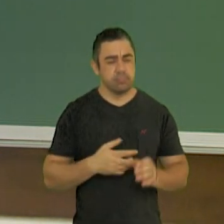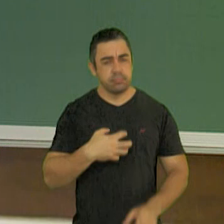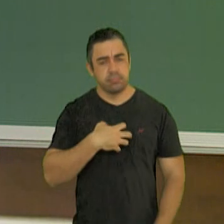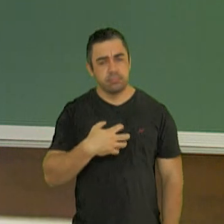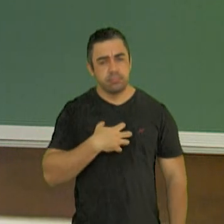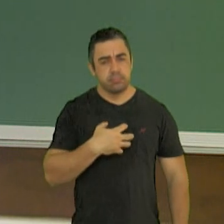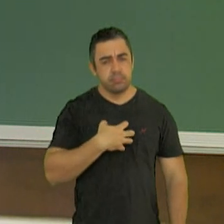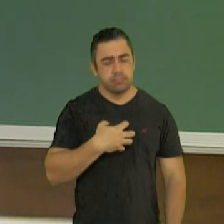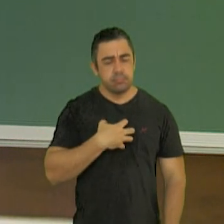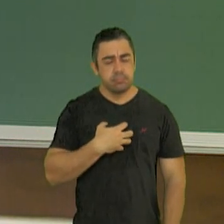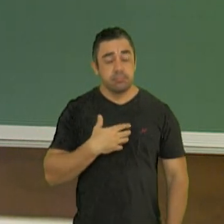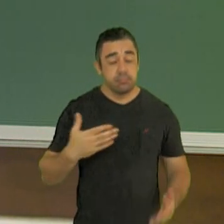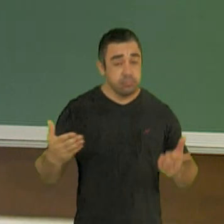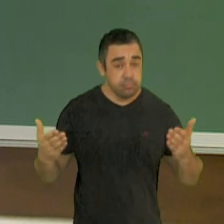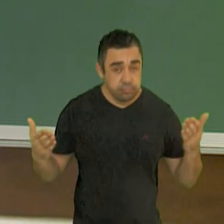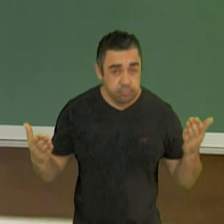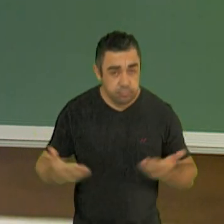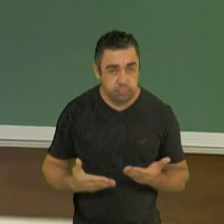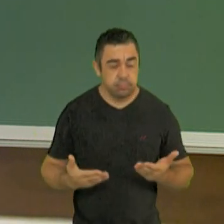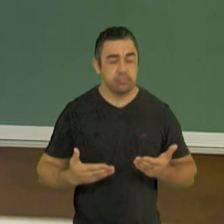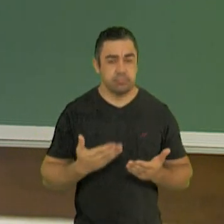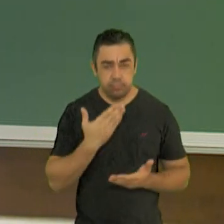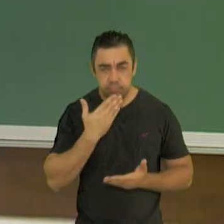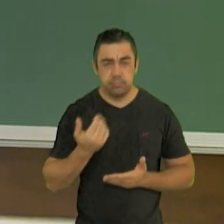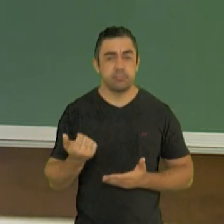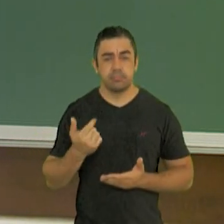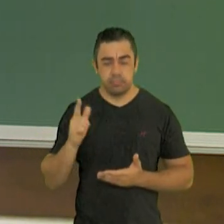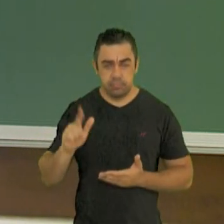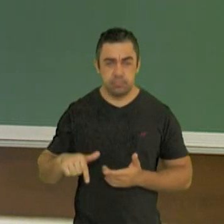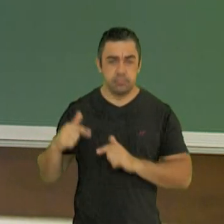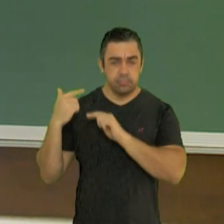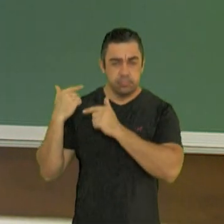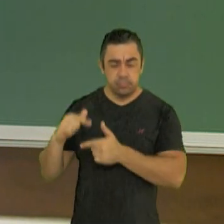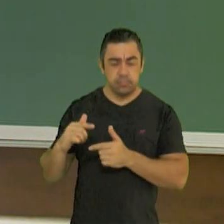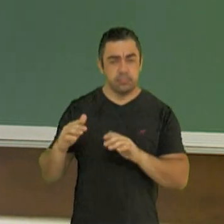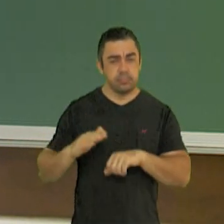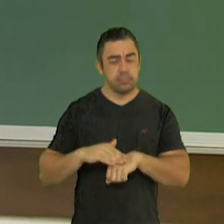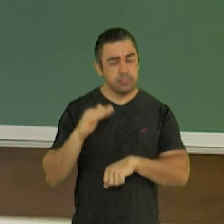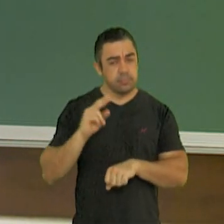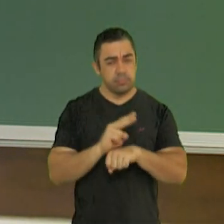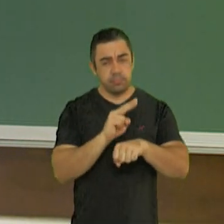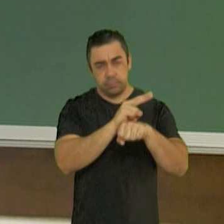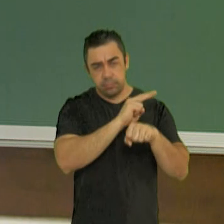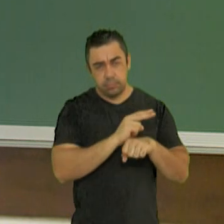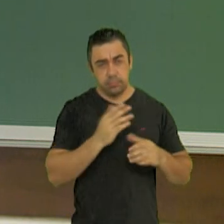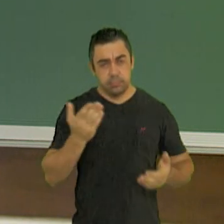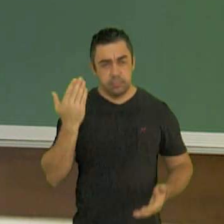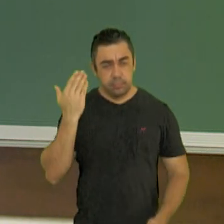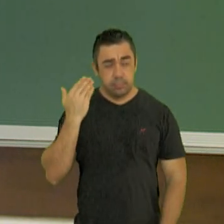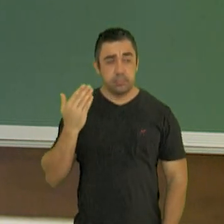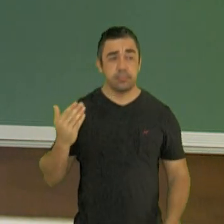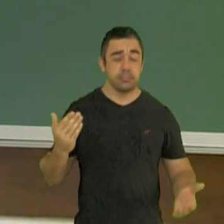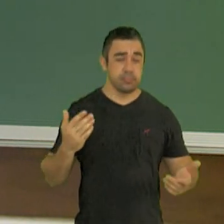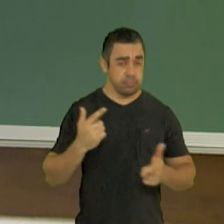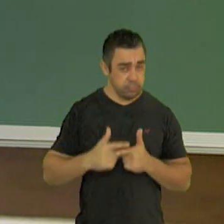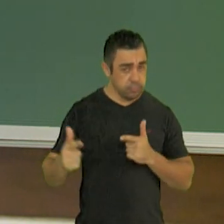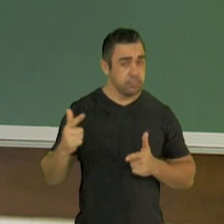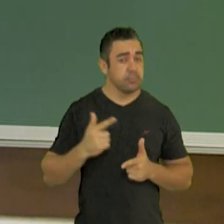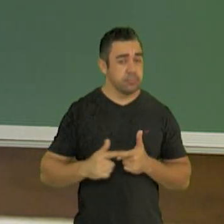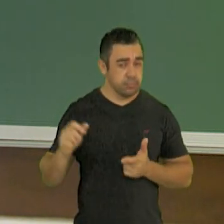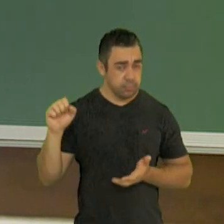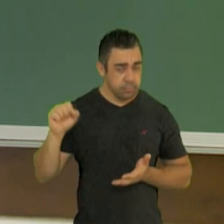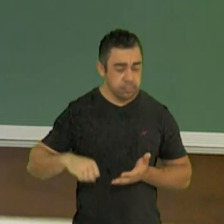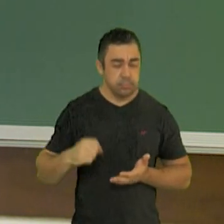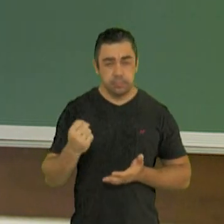forma hoje mais efetiva, mais conservadora, mais respeitosa, né, mas passaram por diversos problemas, né,